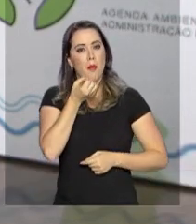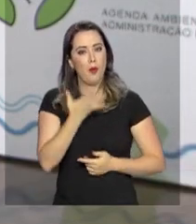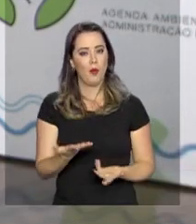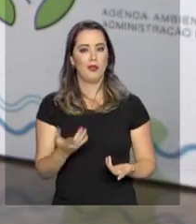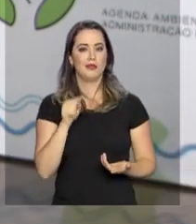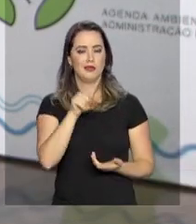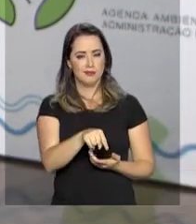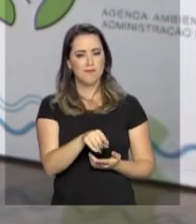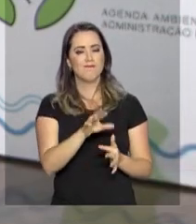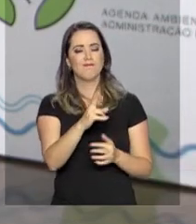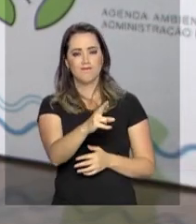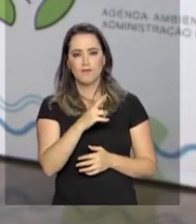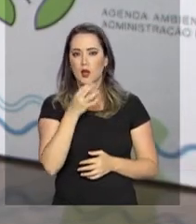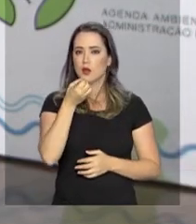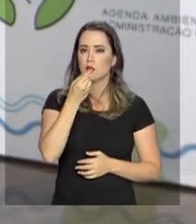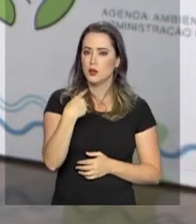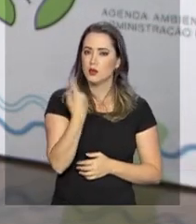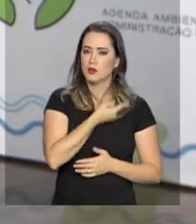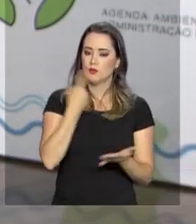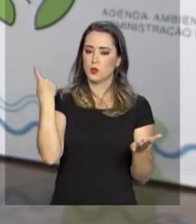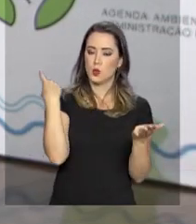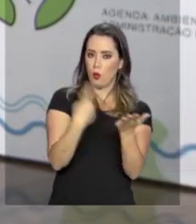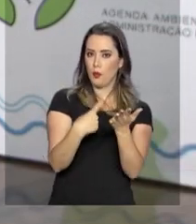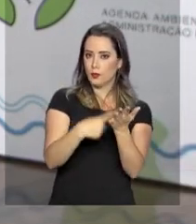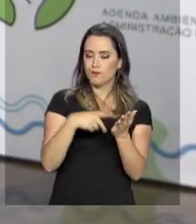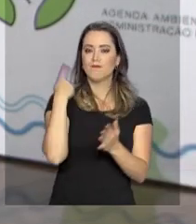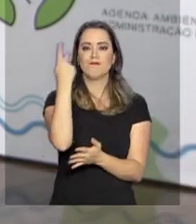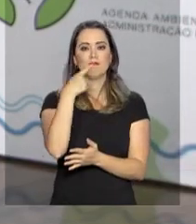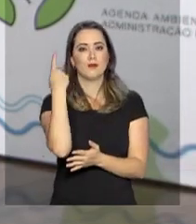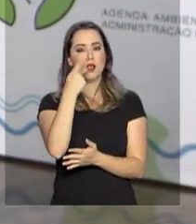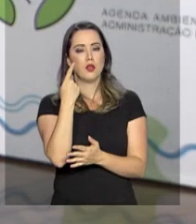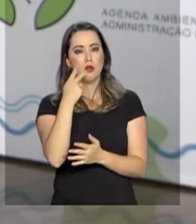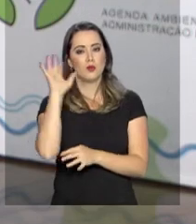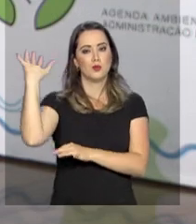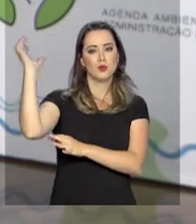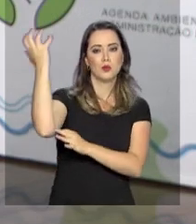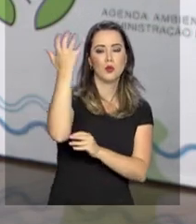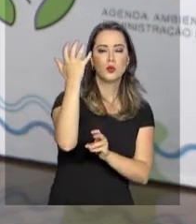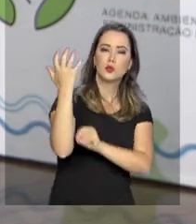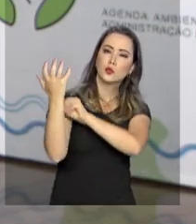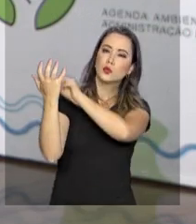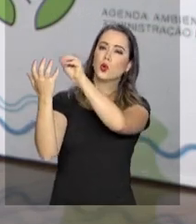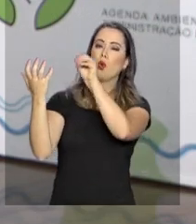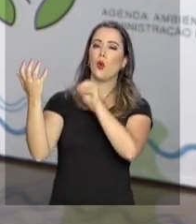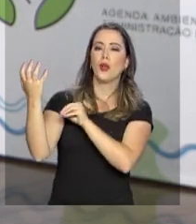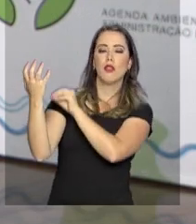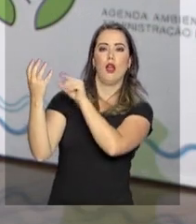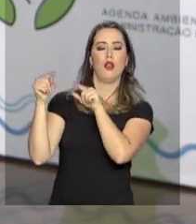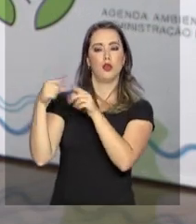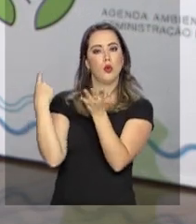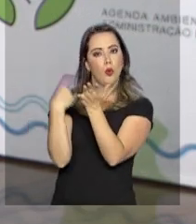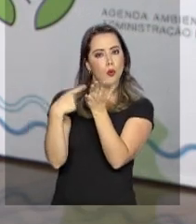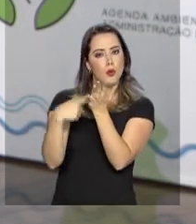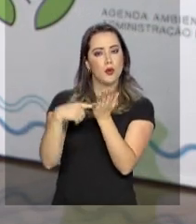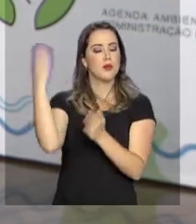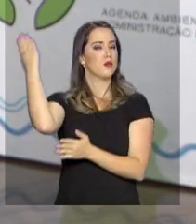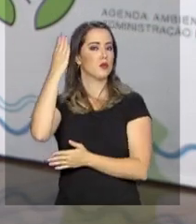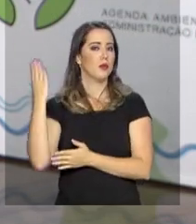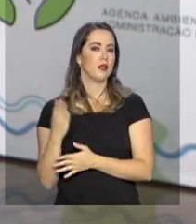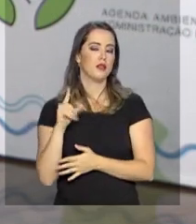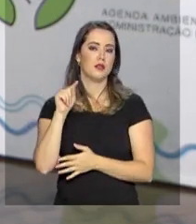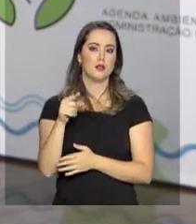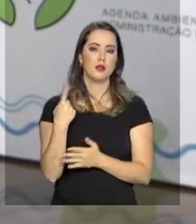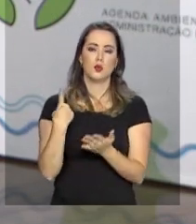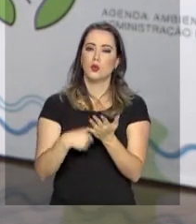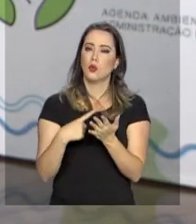desses resultados que nós vamos consolidar uma política nacional de meio ambiente, reafirmando o protagonismo brasileiro